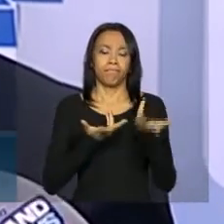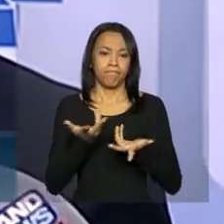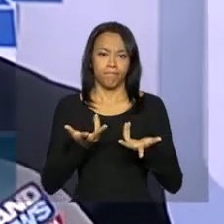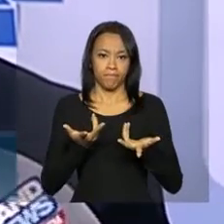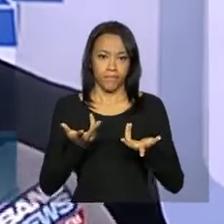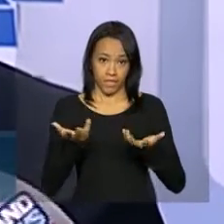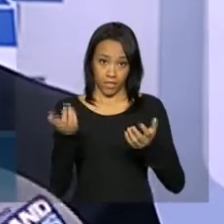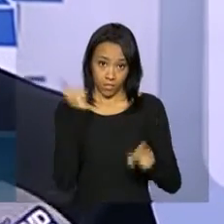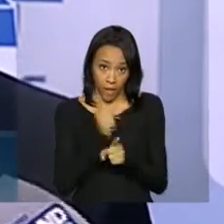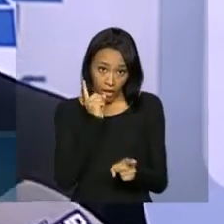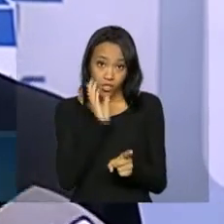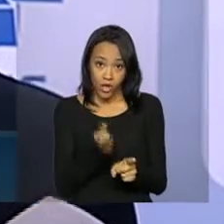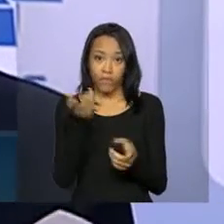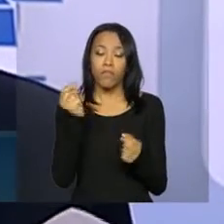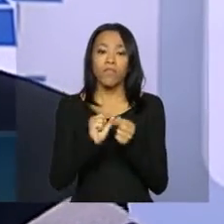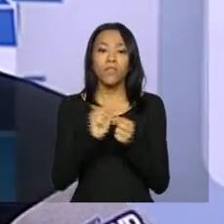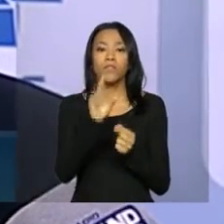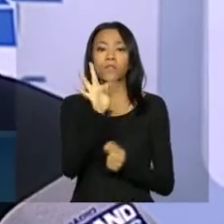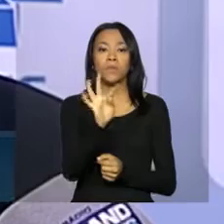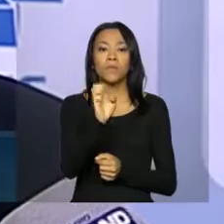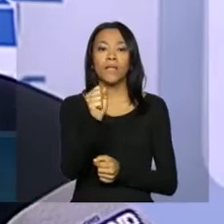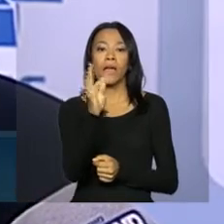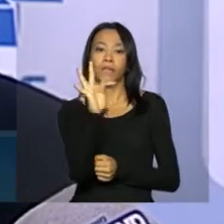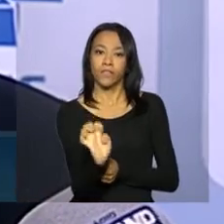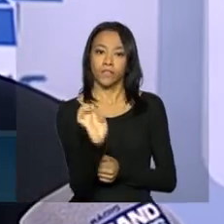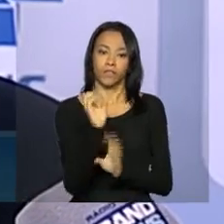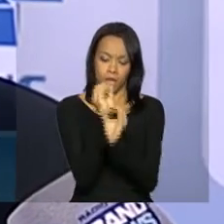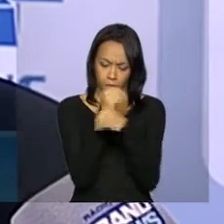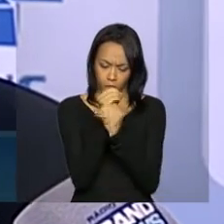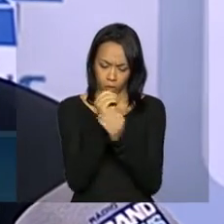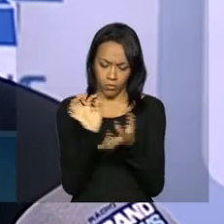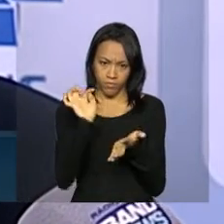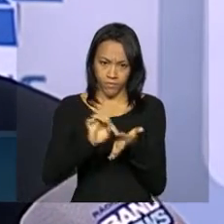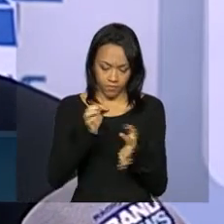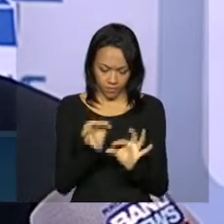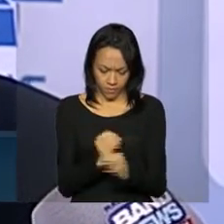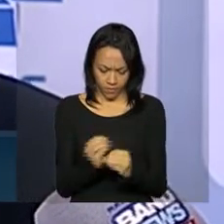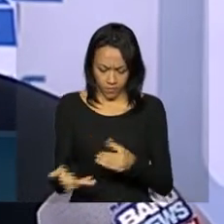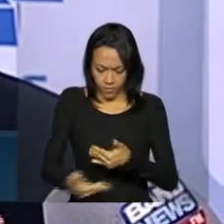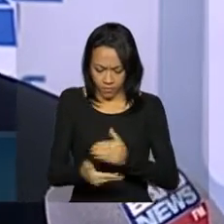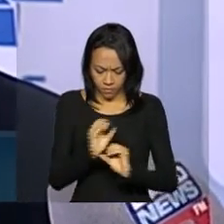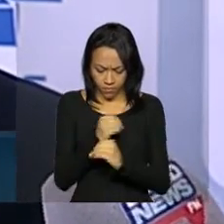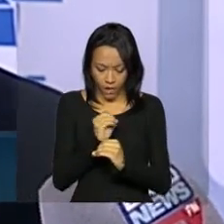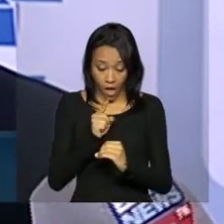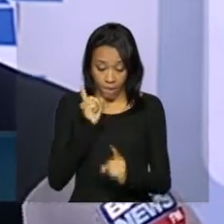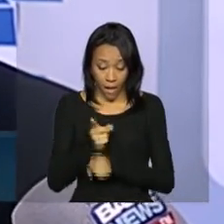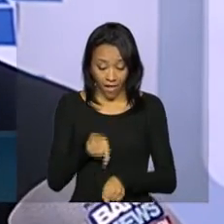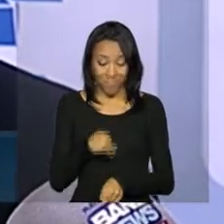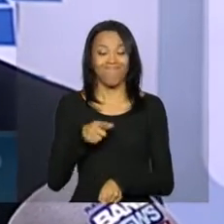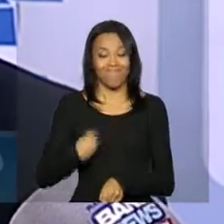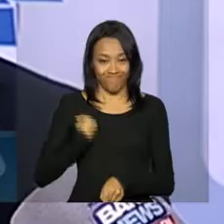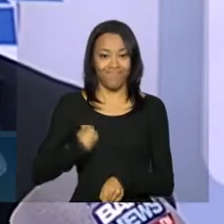Foi constatado num teste laboratorial que a pessoa é portadora do HIV,